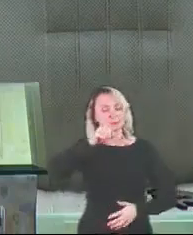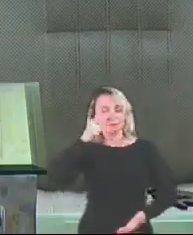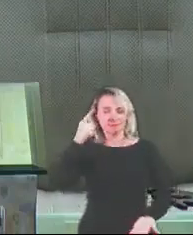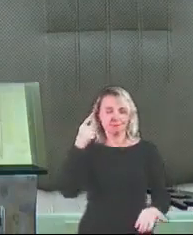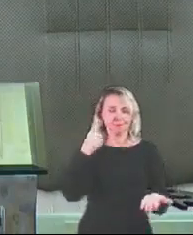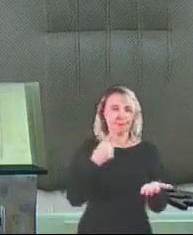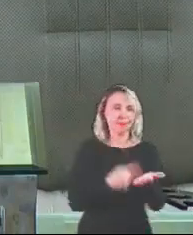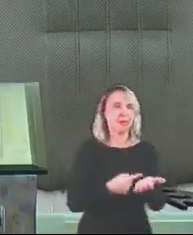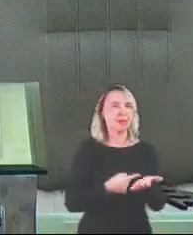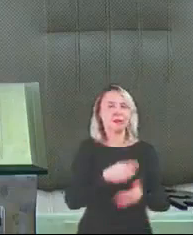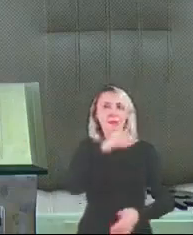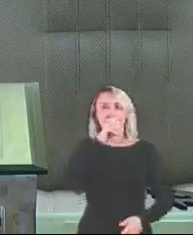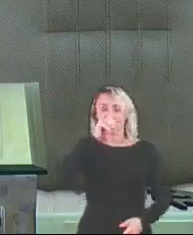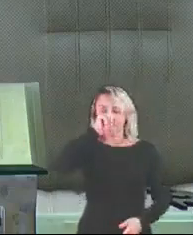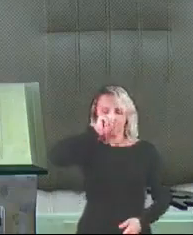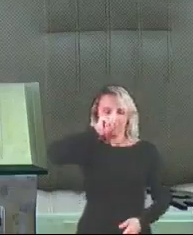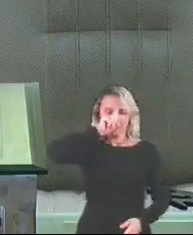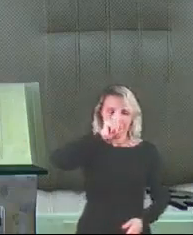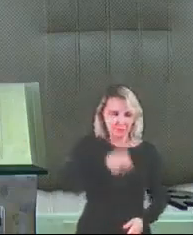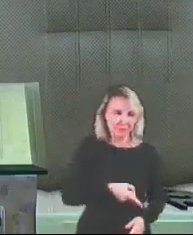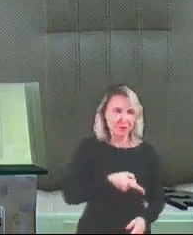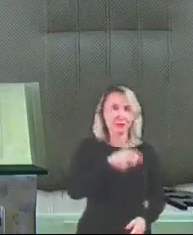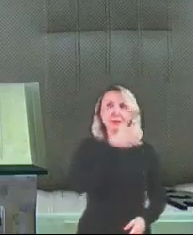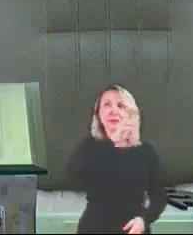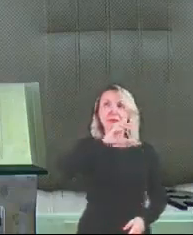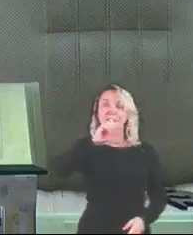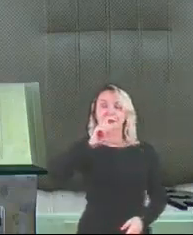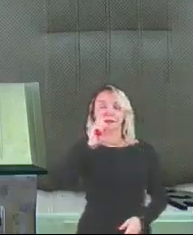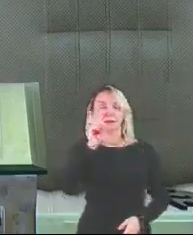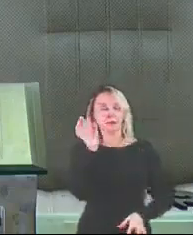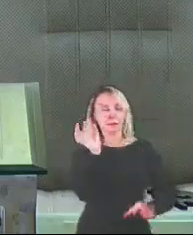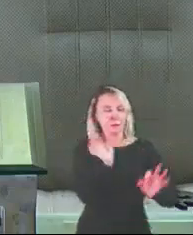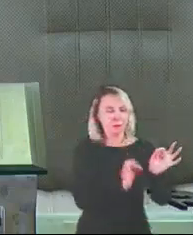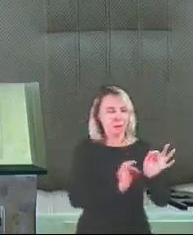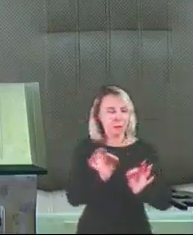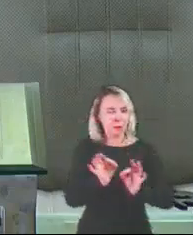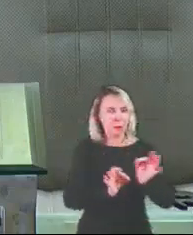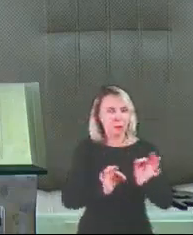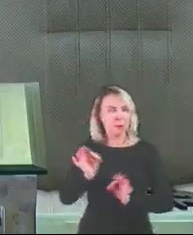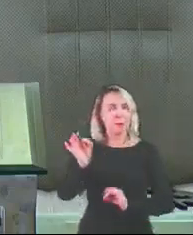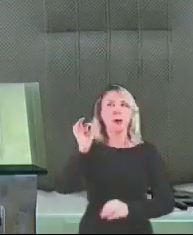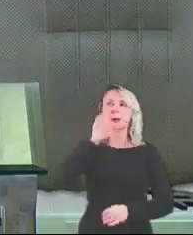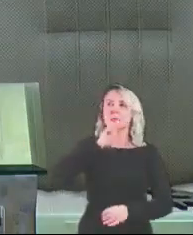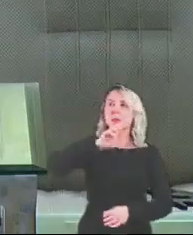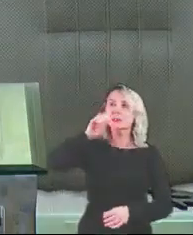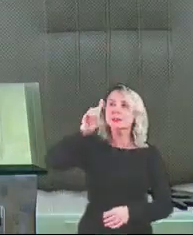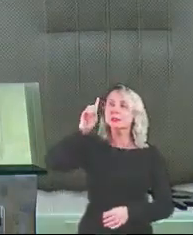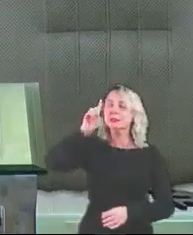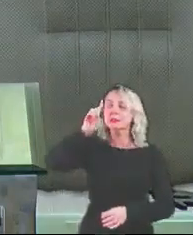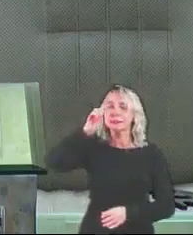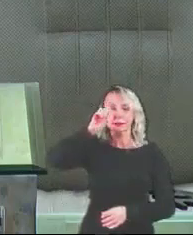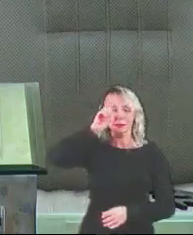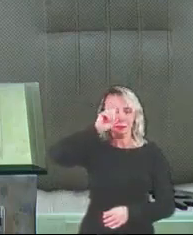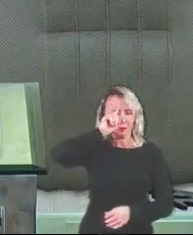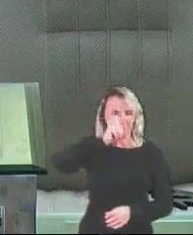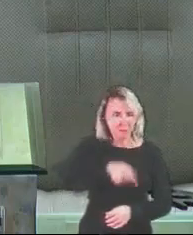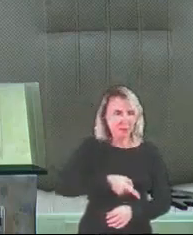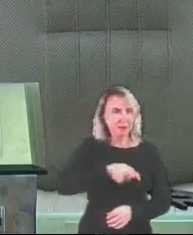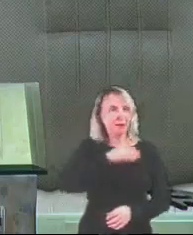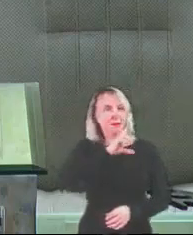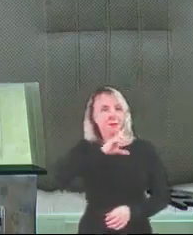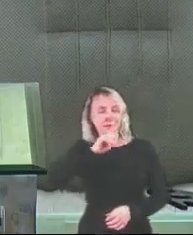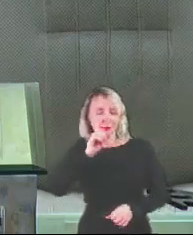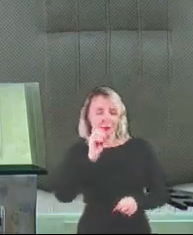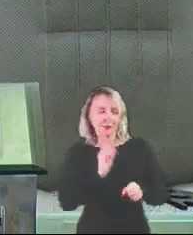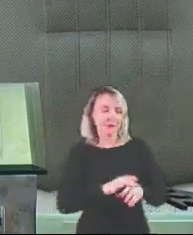Deus cuida, Deus organiza, Deus sara, Deus ouve, Deus